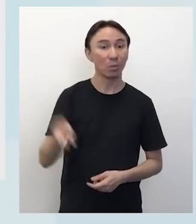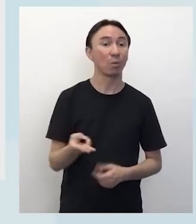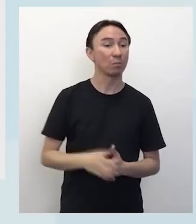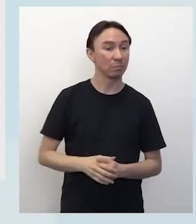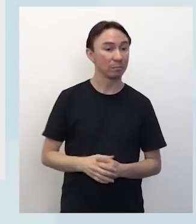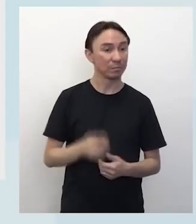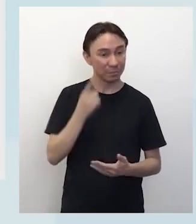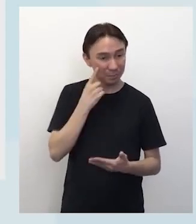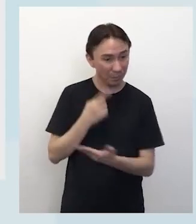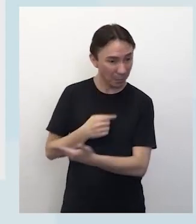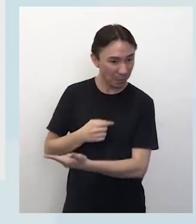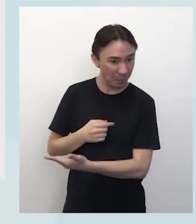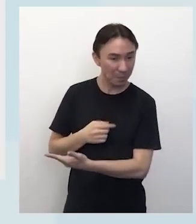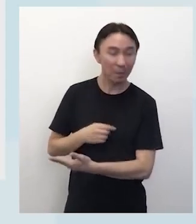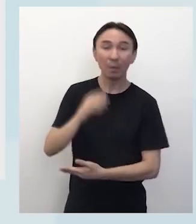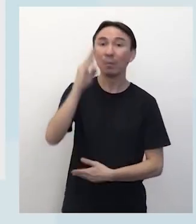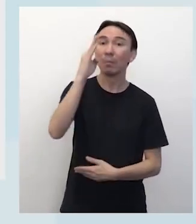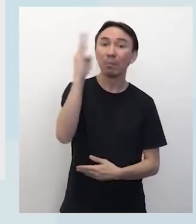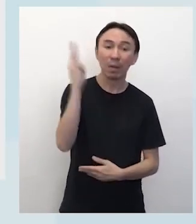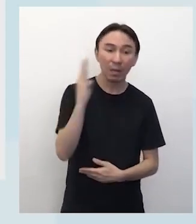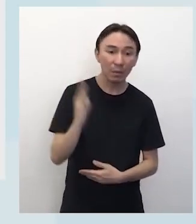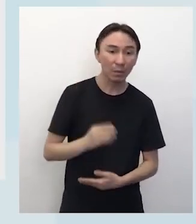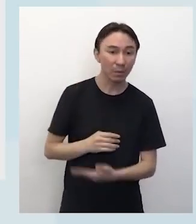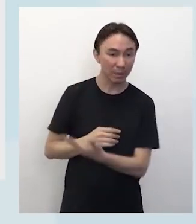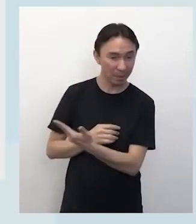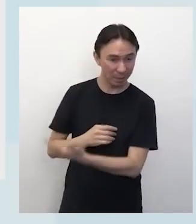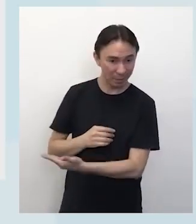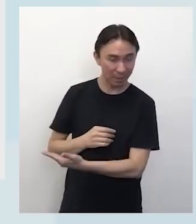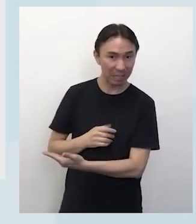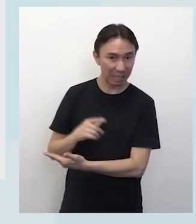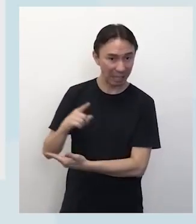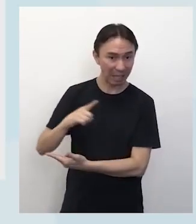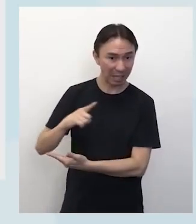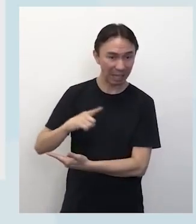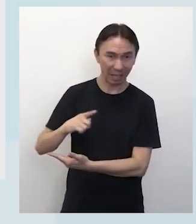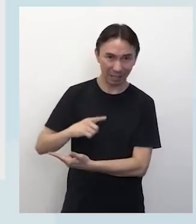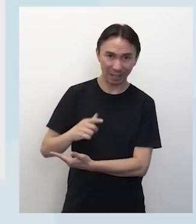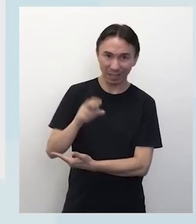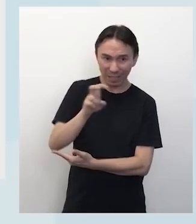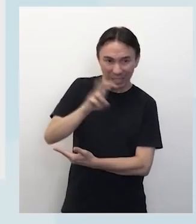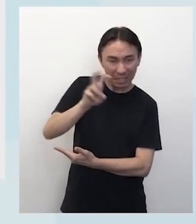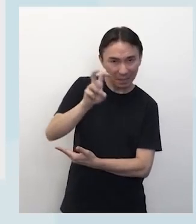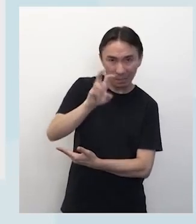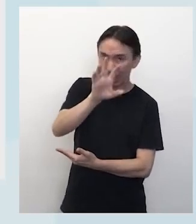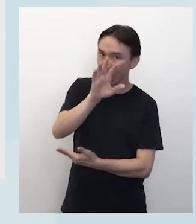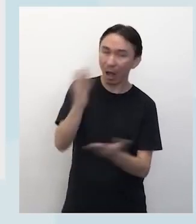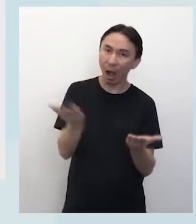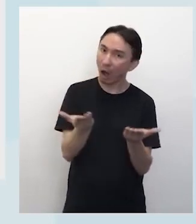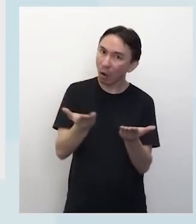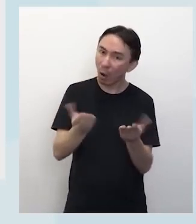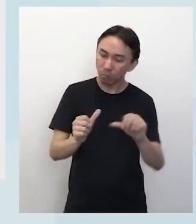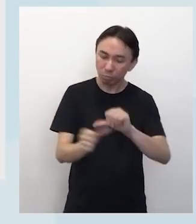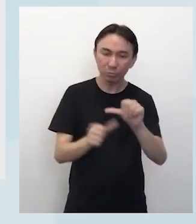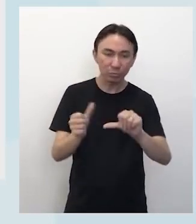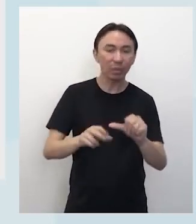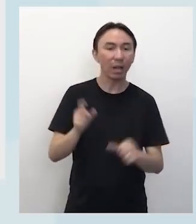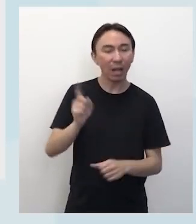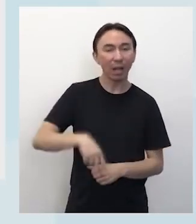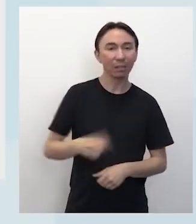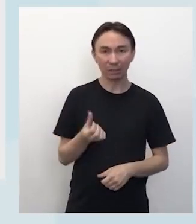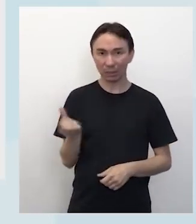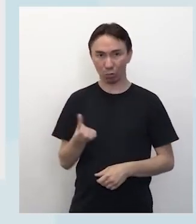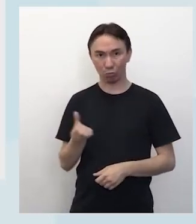aqui aparece em quinto, tá? Mas ele já é agora ele é sexto lugar aí, né, na atualização dos dados